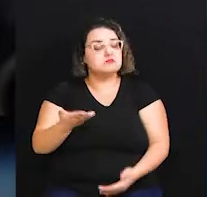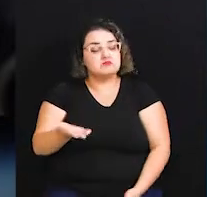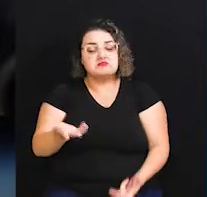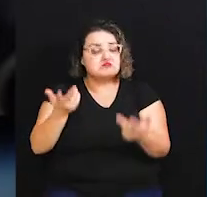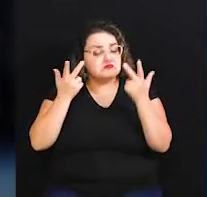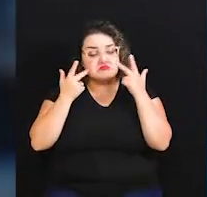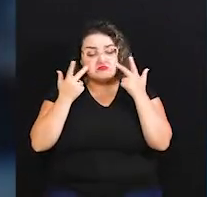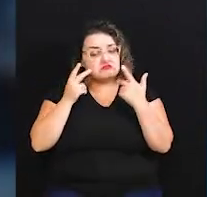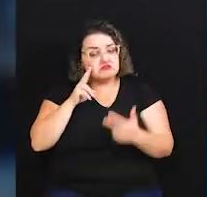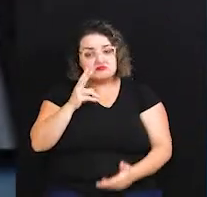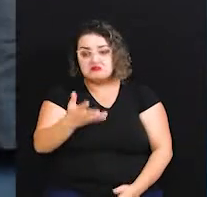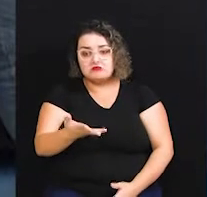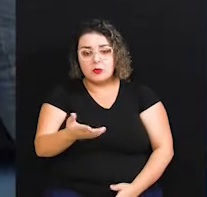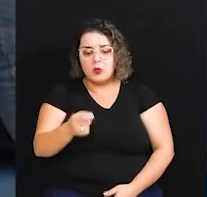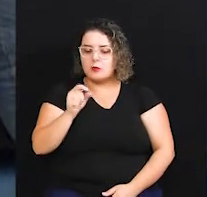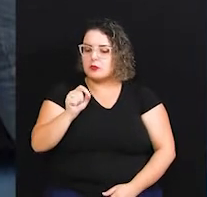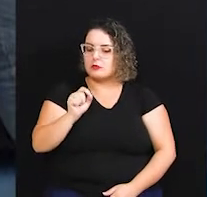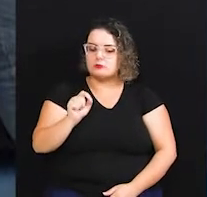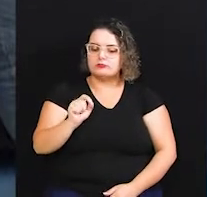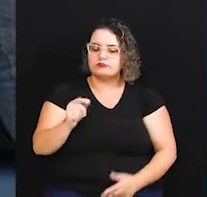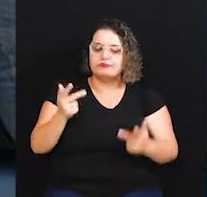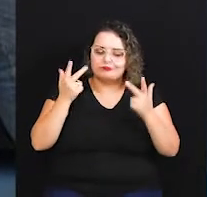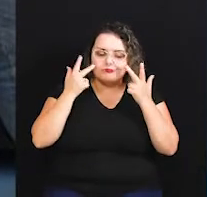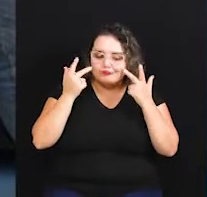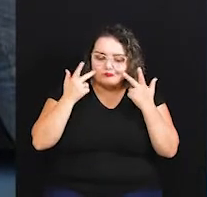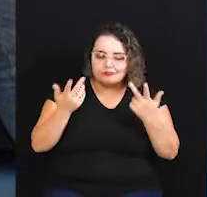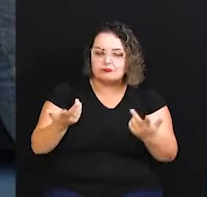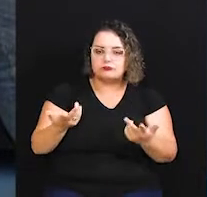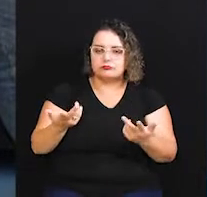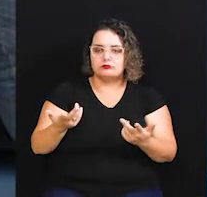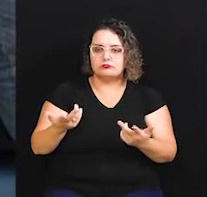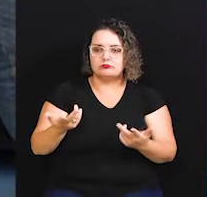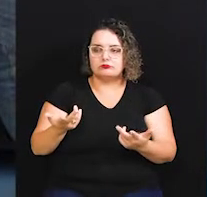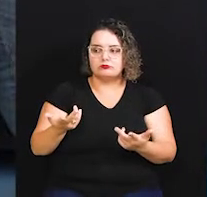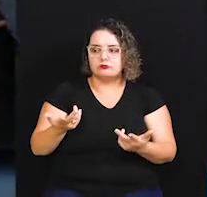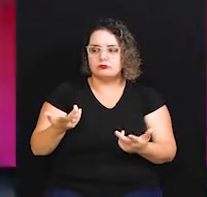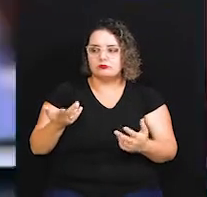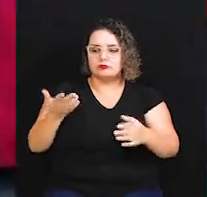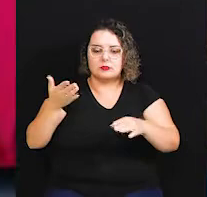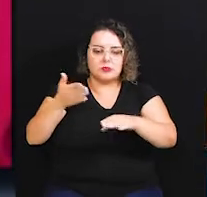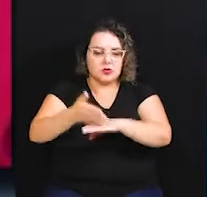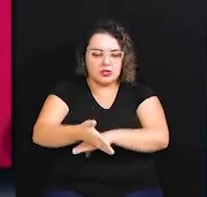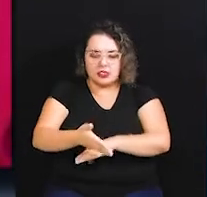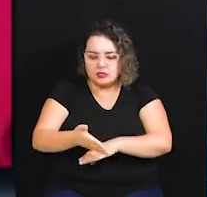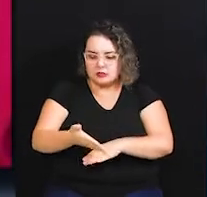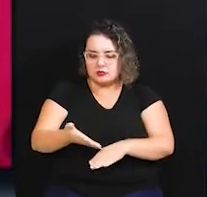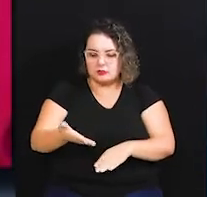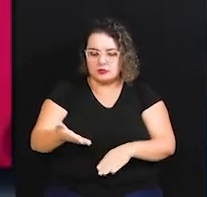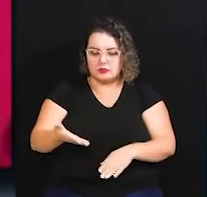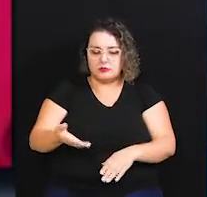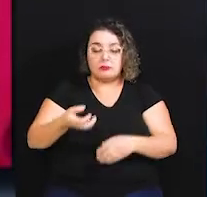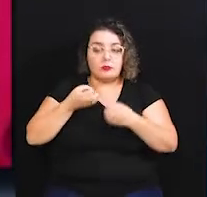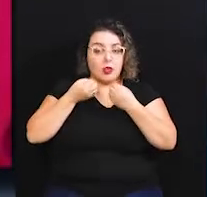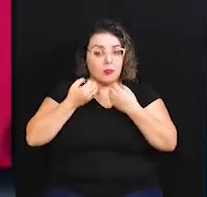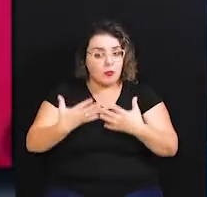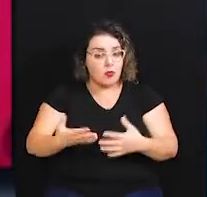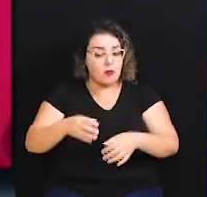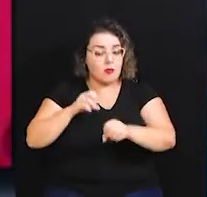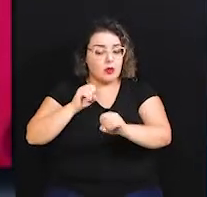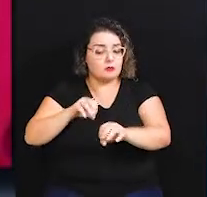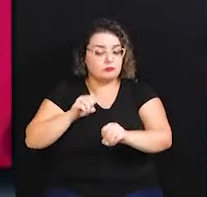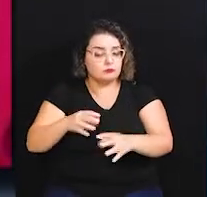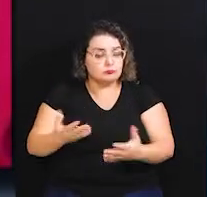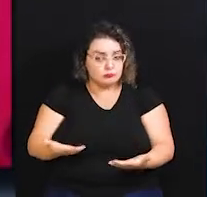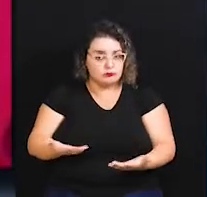tão natural. O que não é natural é ter acesso a uma boa